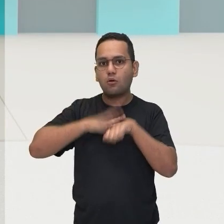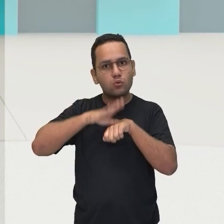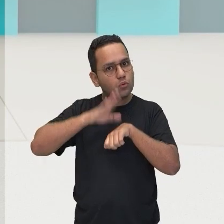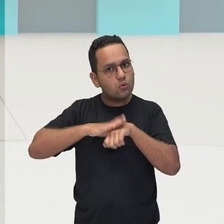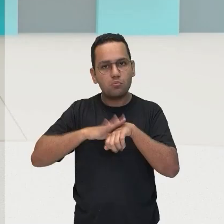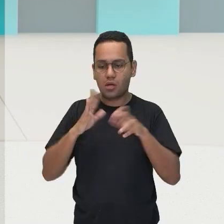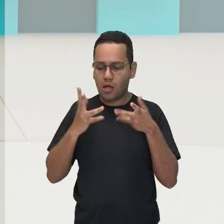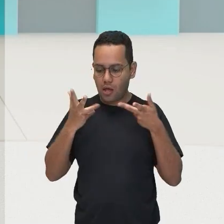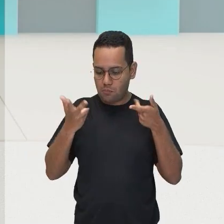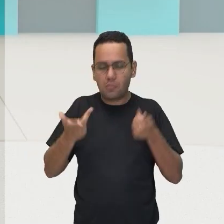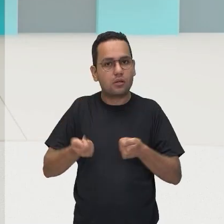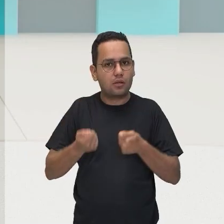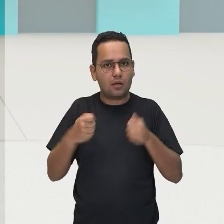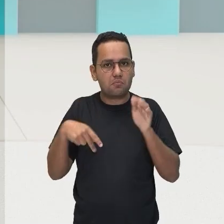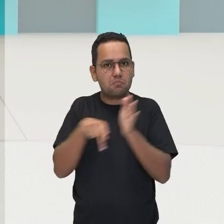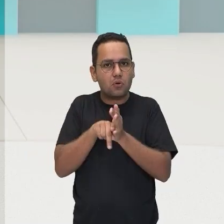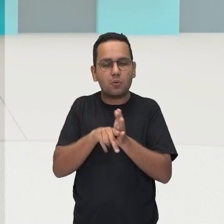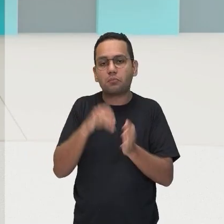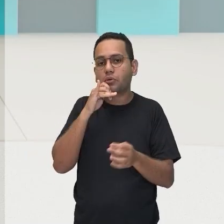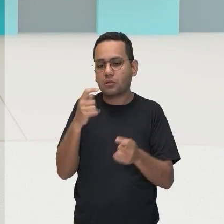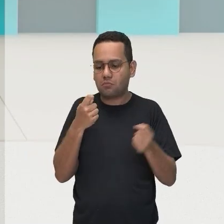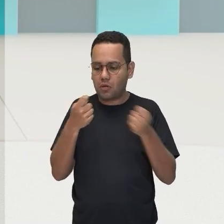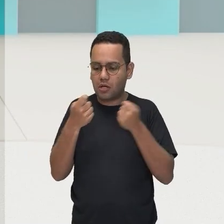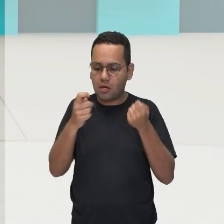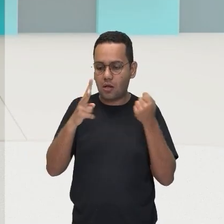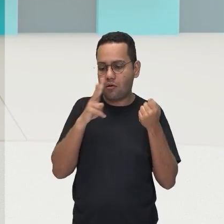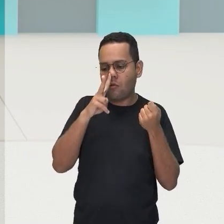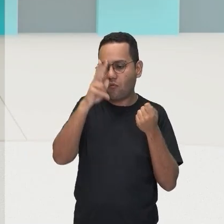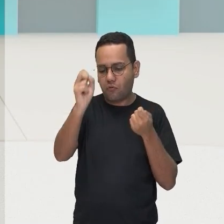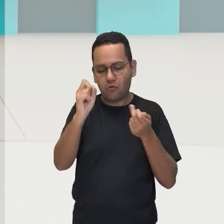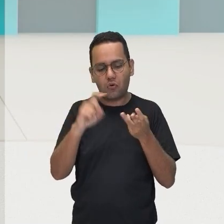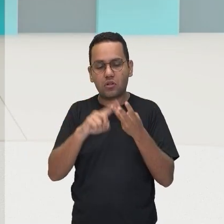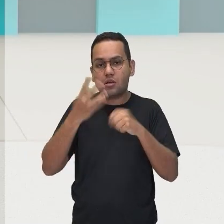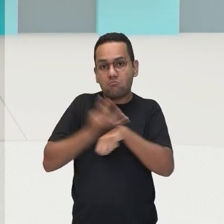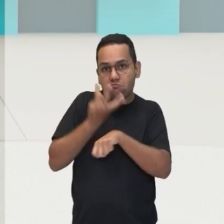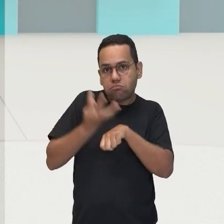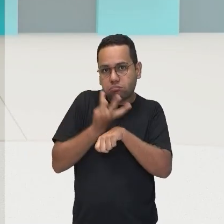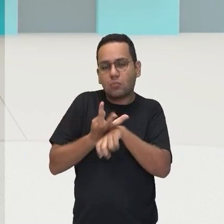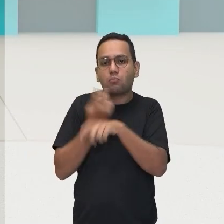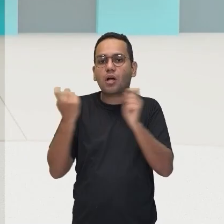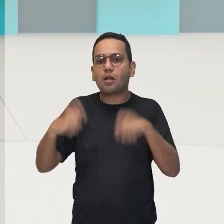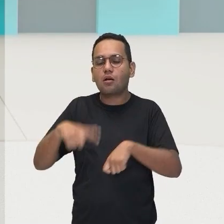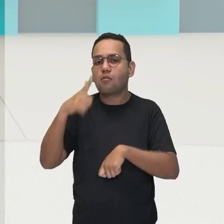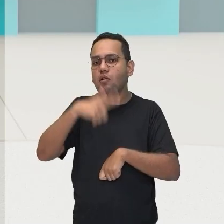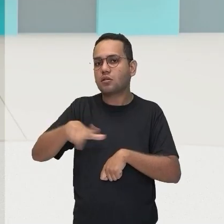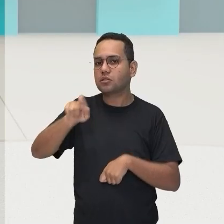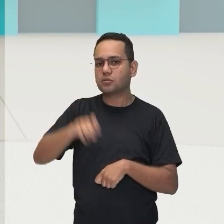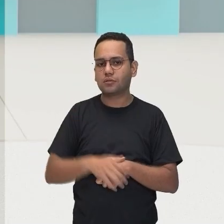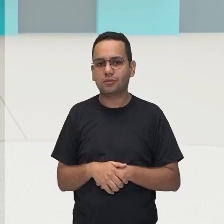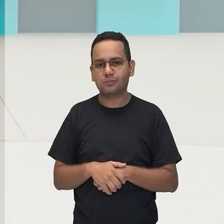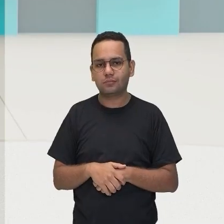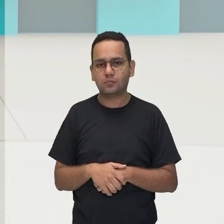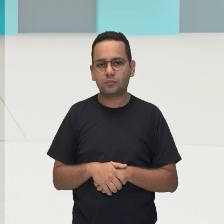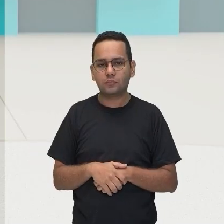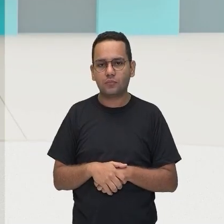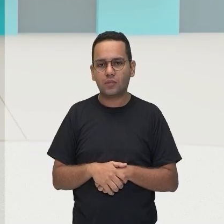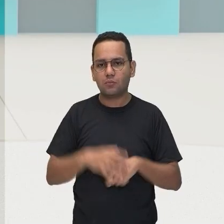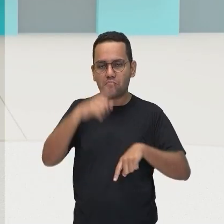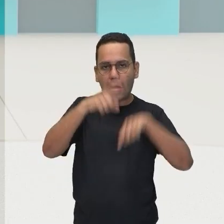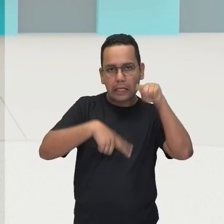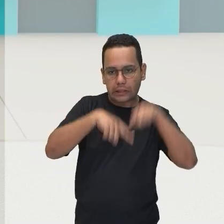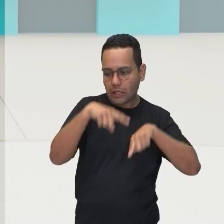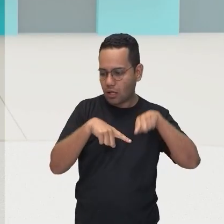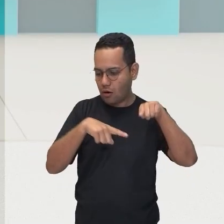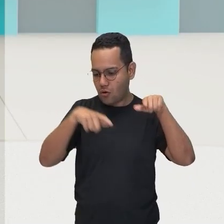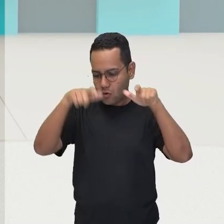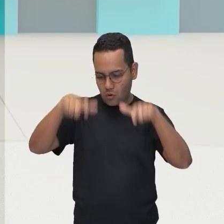seu corpo, né, como equilíbrio, força, resistência, para transpor esses obstáculos que você encontra ali no meio urbano. Então,